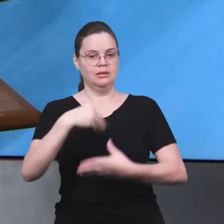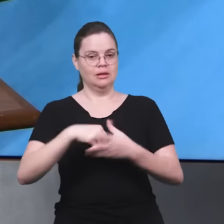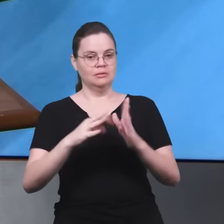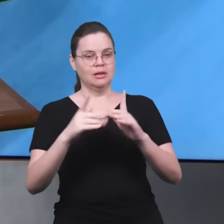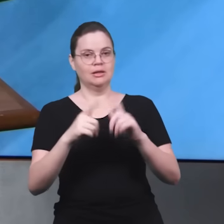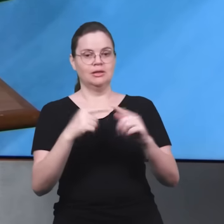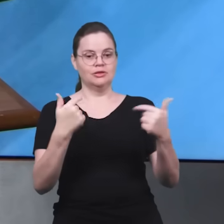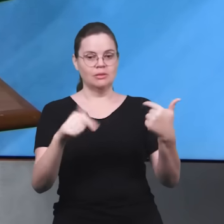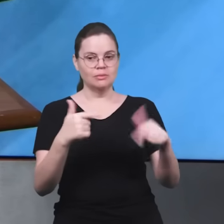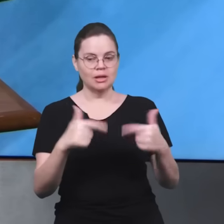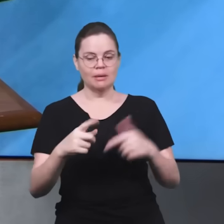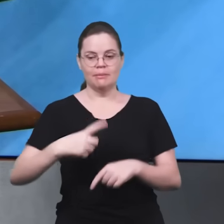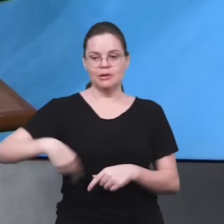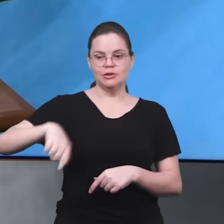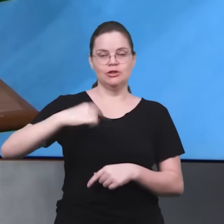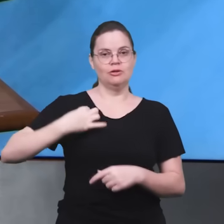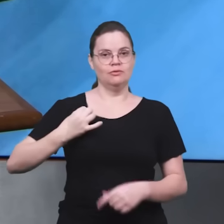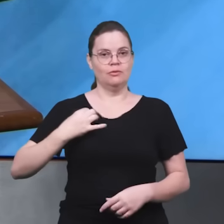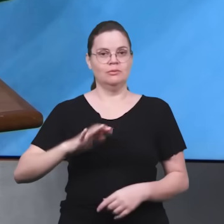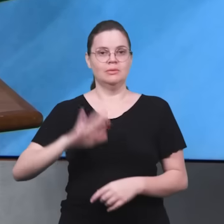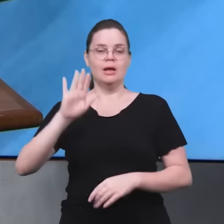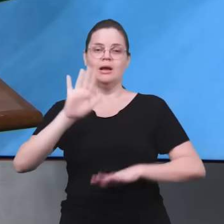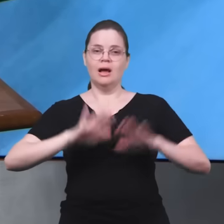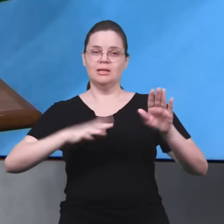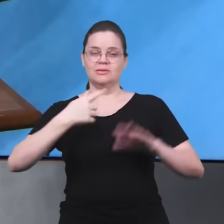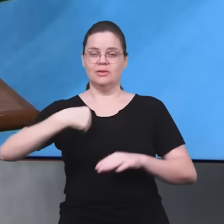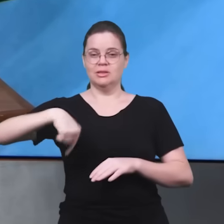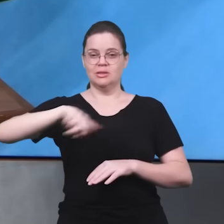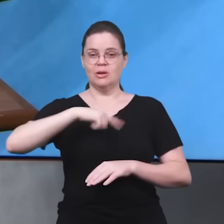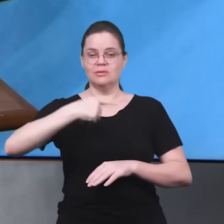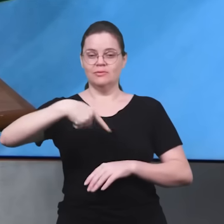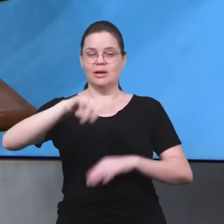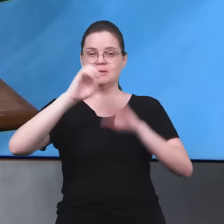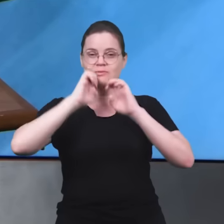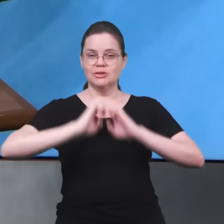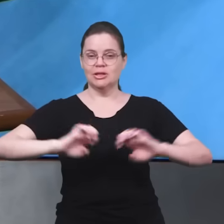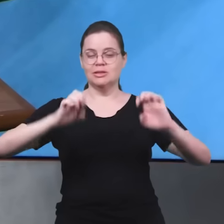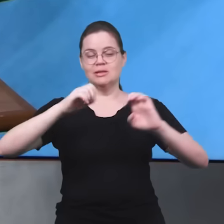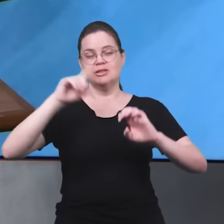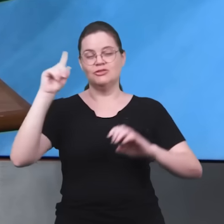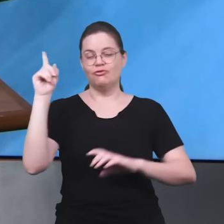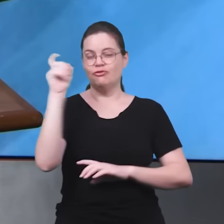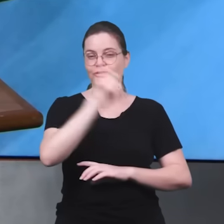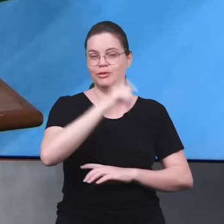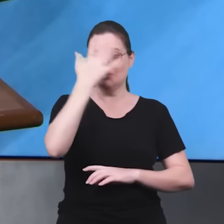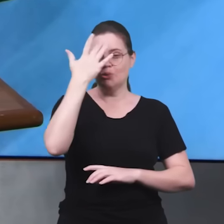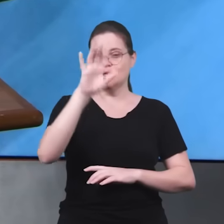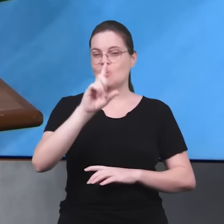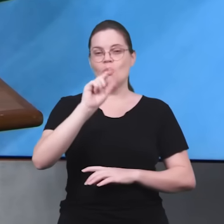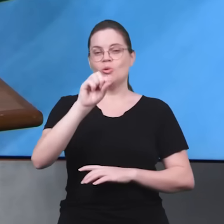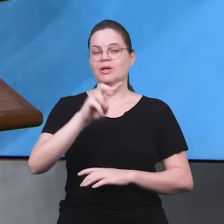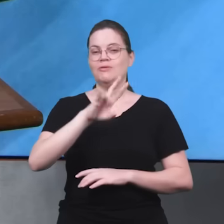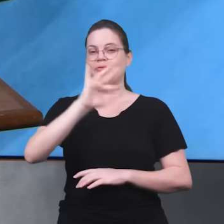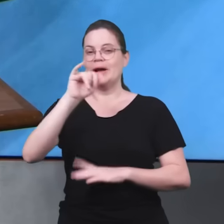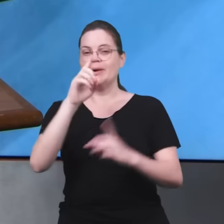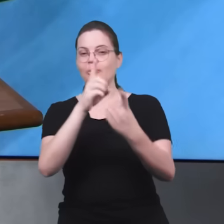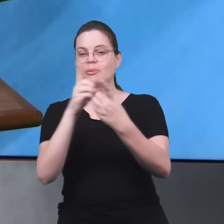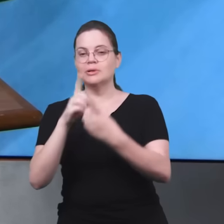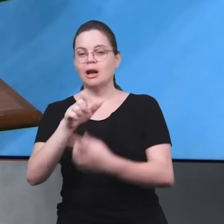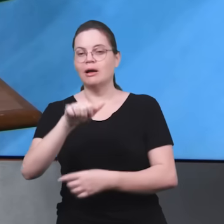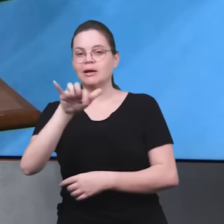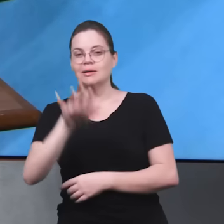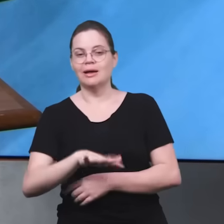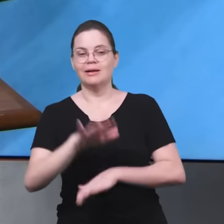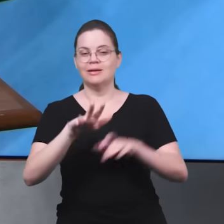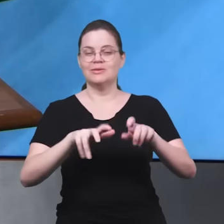aqueles momentos em que o povo sai na dificuldade para evangelizar, o que vai encontrar à frente, a resistência, mas